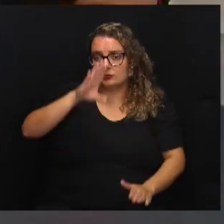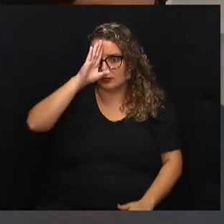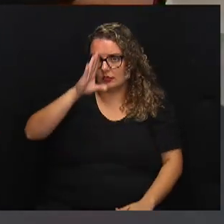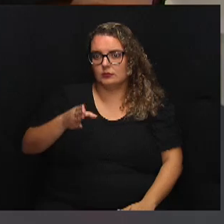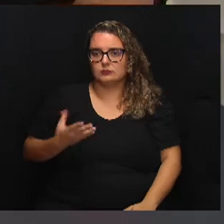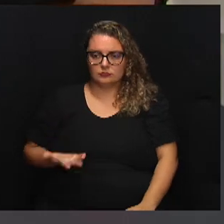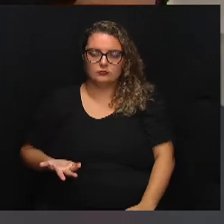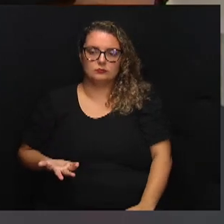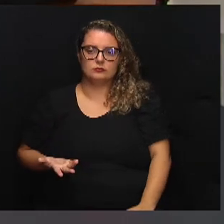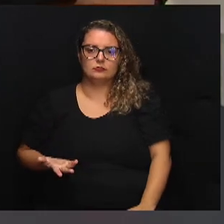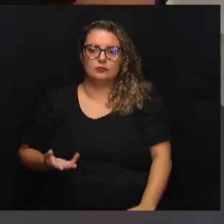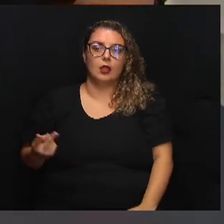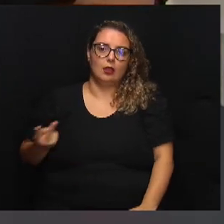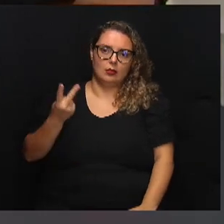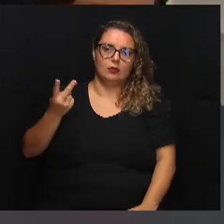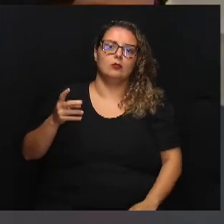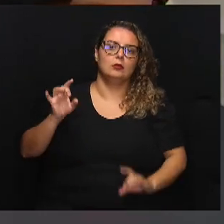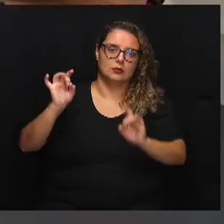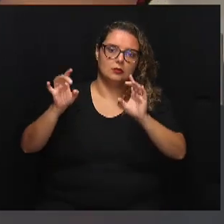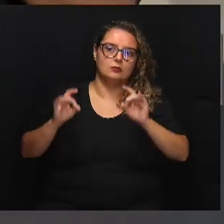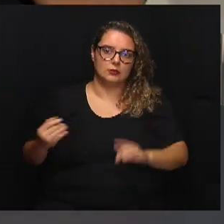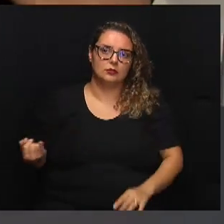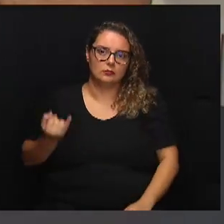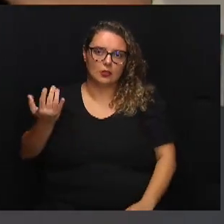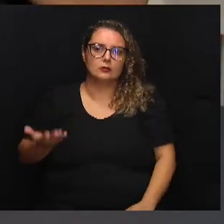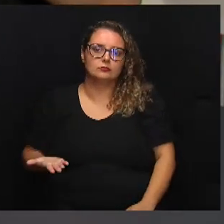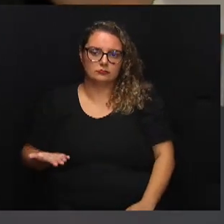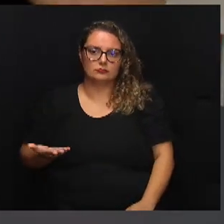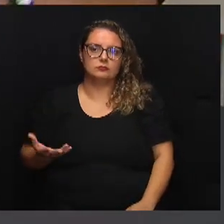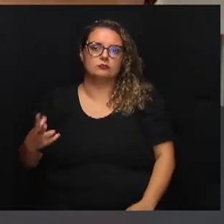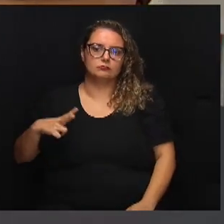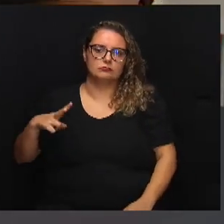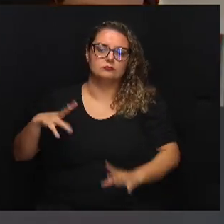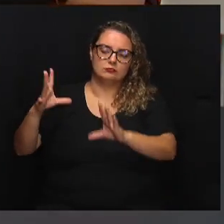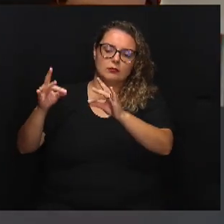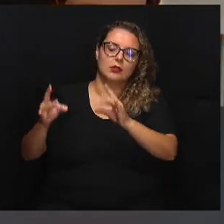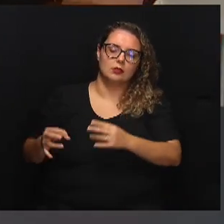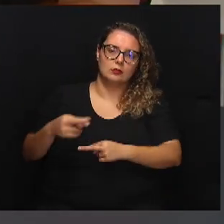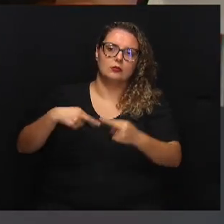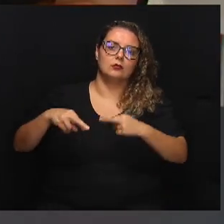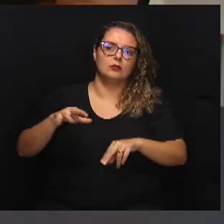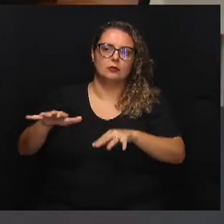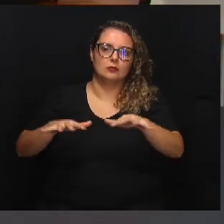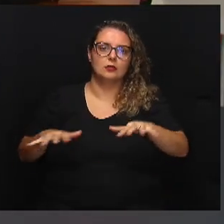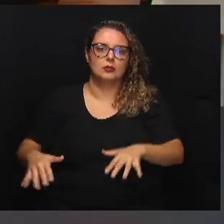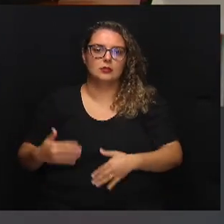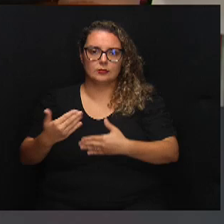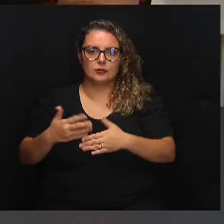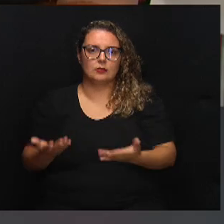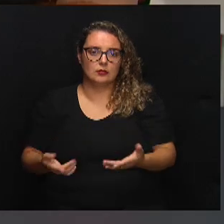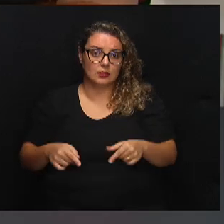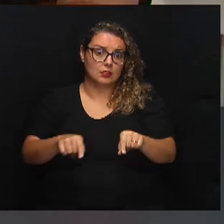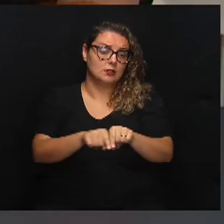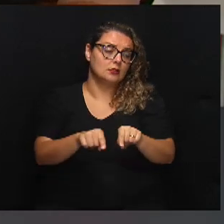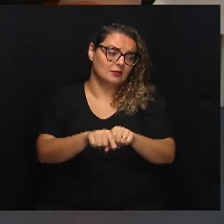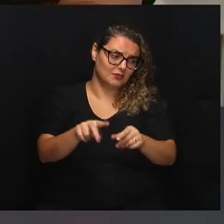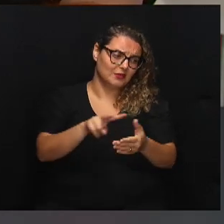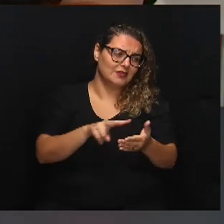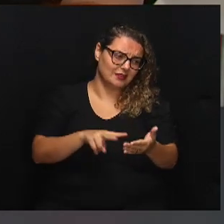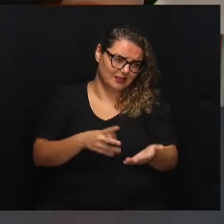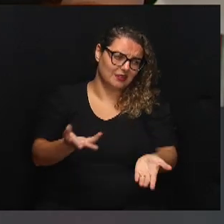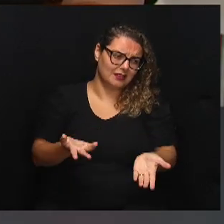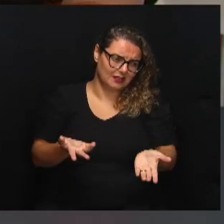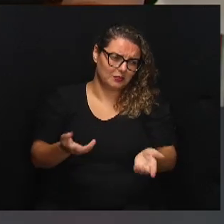dado o seu valor tão especial, né, e dada a sua particularidade em relação às outras áreas da prova. Bom, também lê bastante, né?